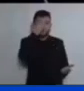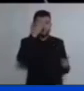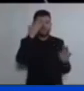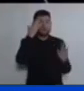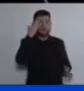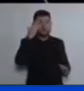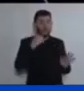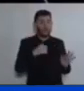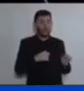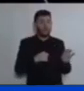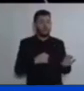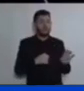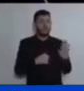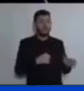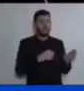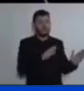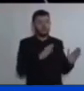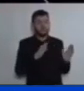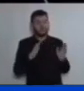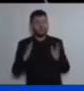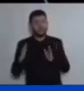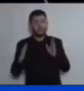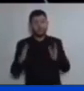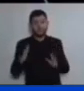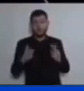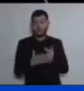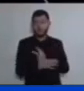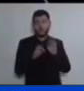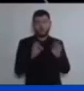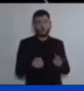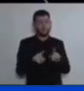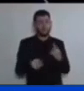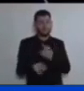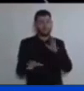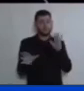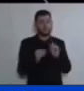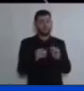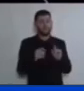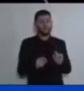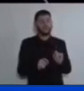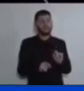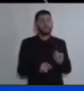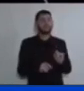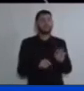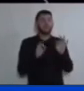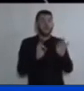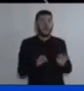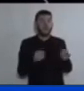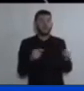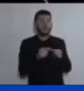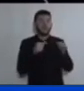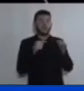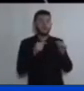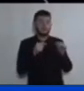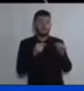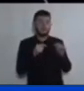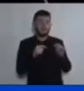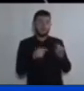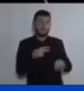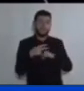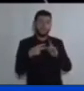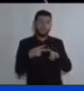encerrado o que sugere que os termos do referido acordo sequer estariam aptos a fundamentar a aprovação das antigas em